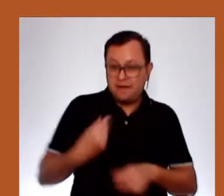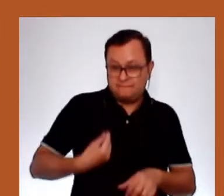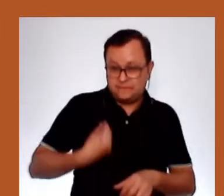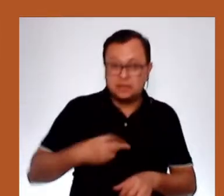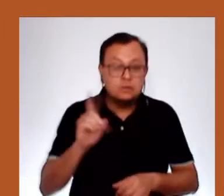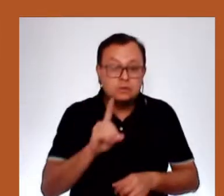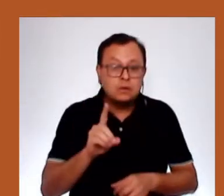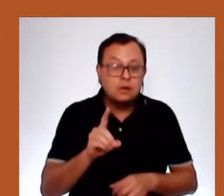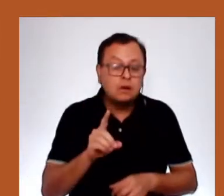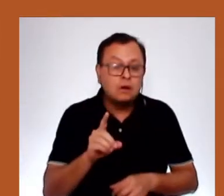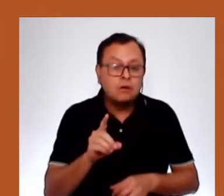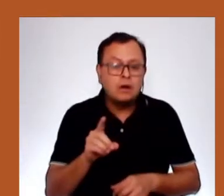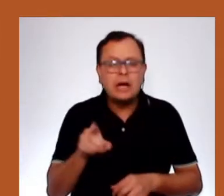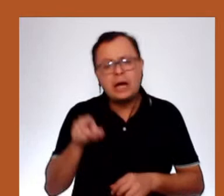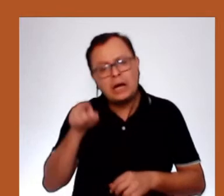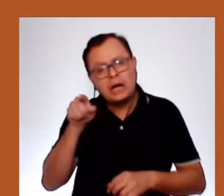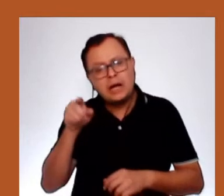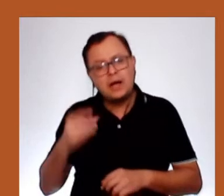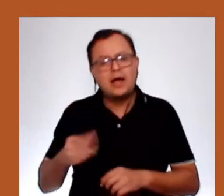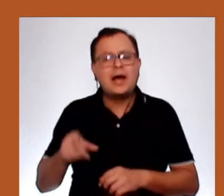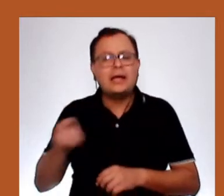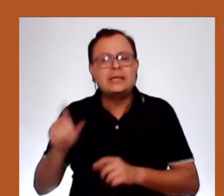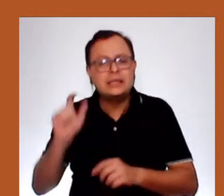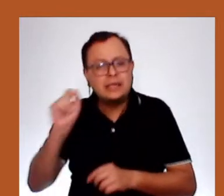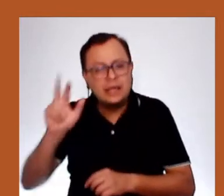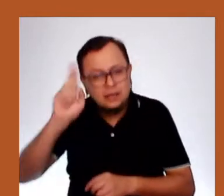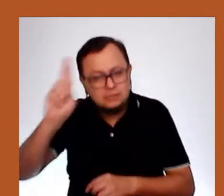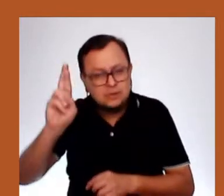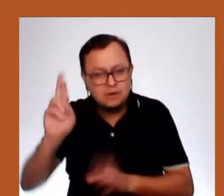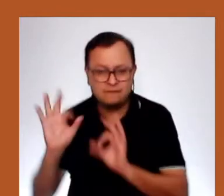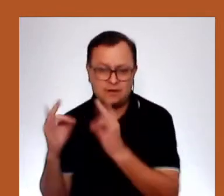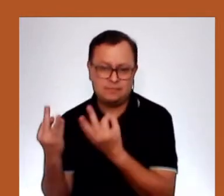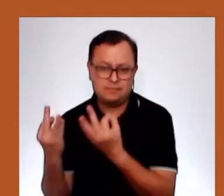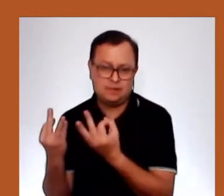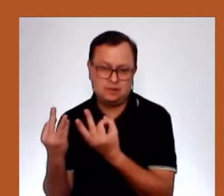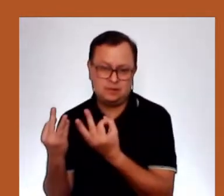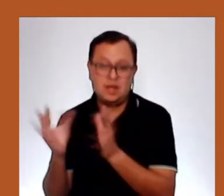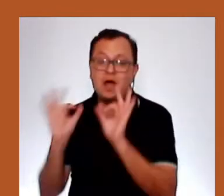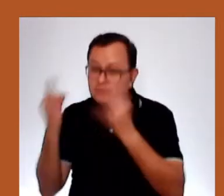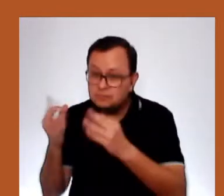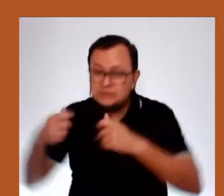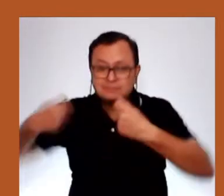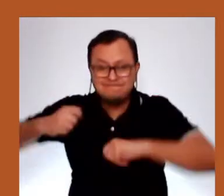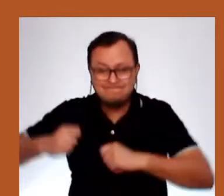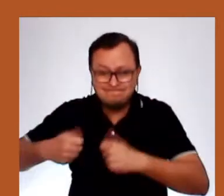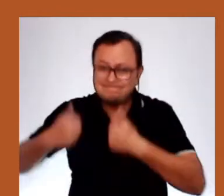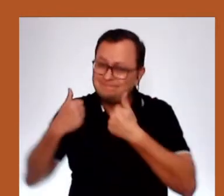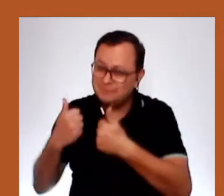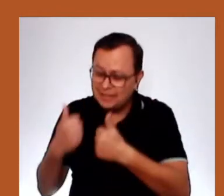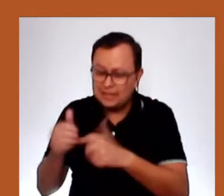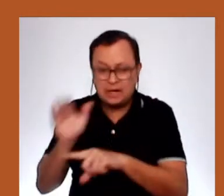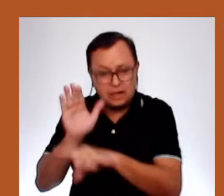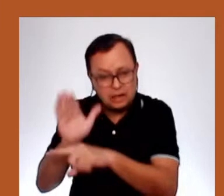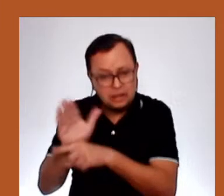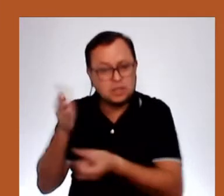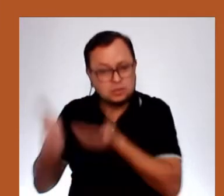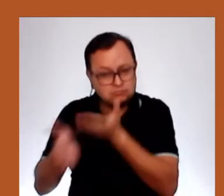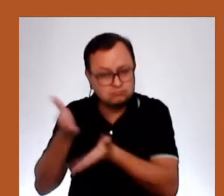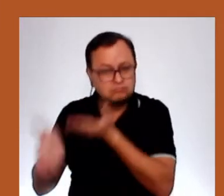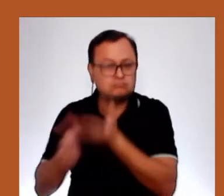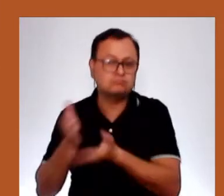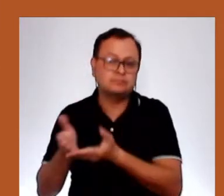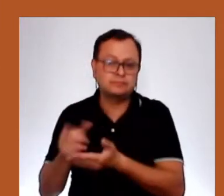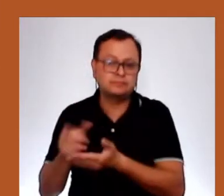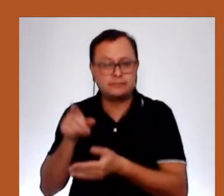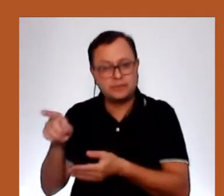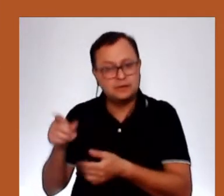ao cuidado é a família. Então, essa família tem que estar muito bem. É aquilo que a gente